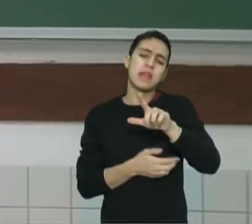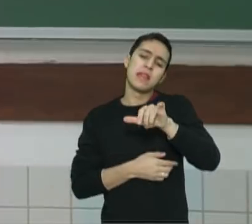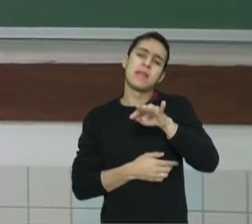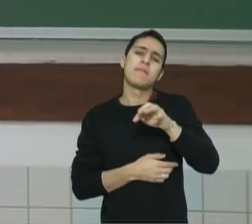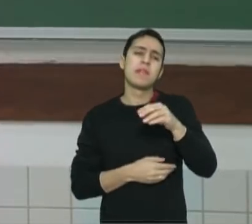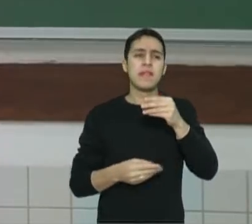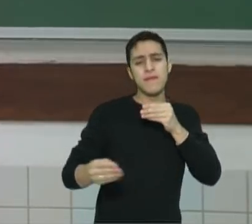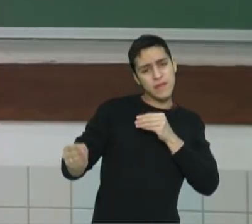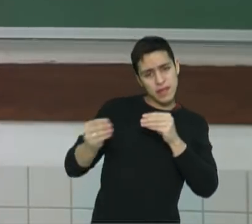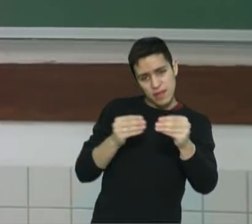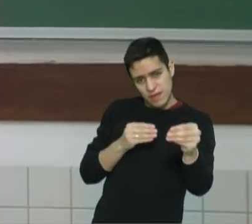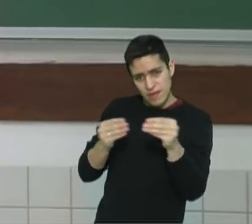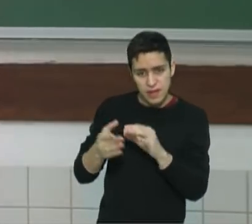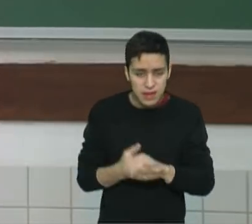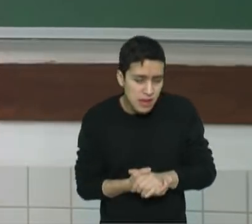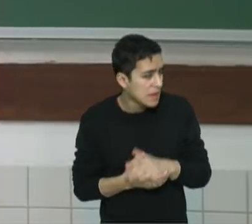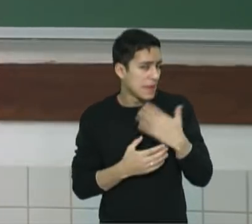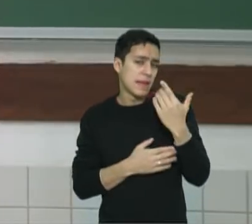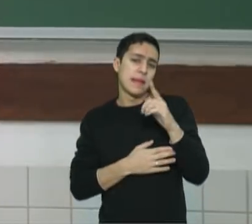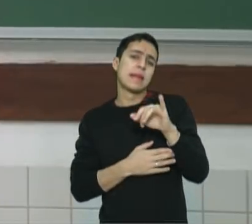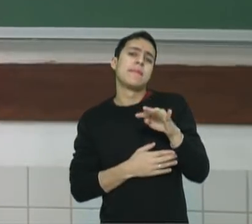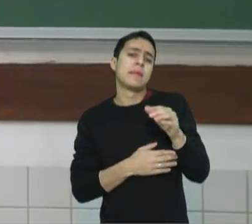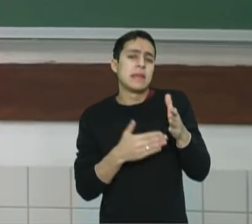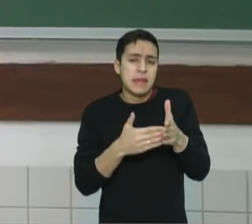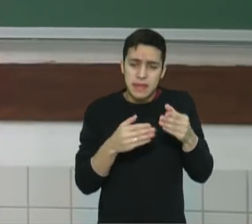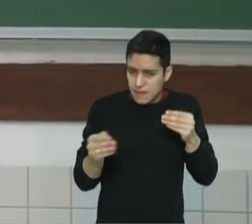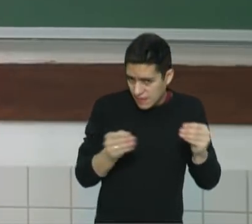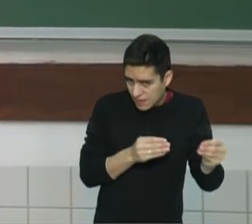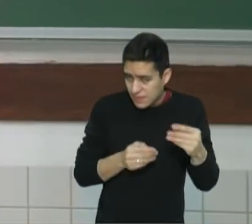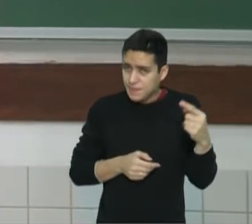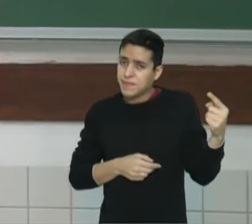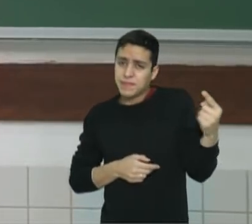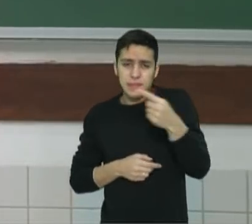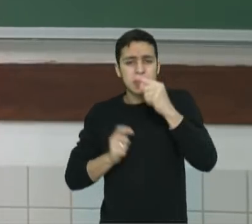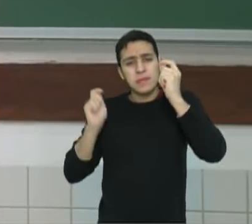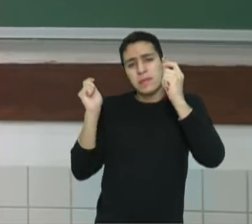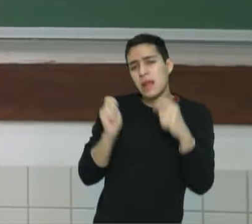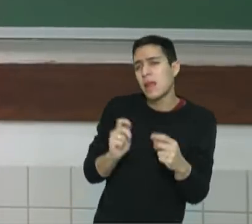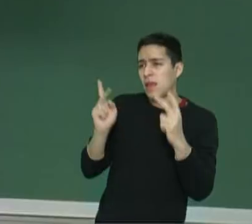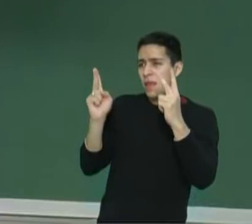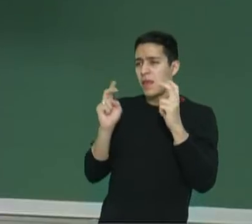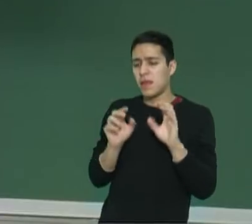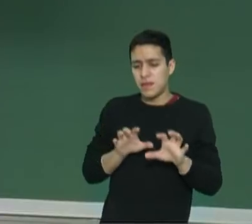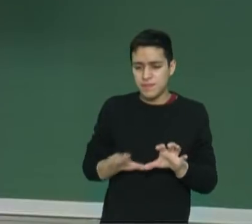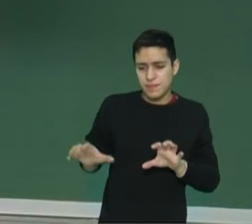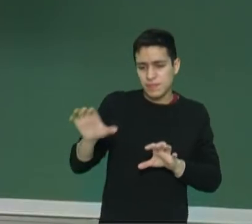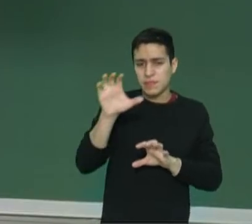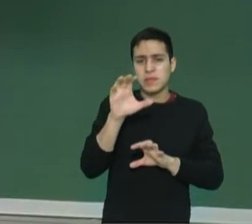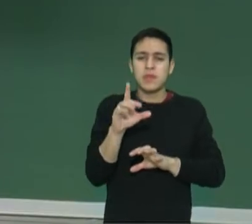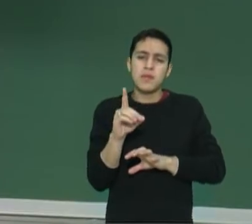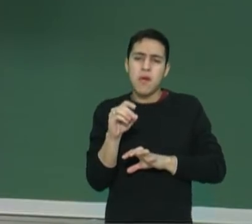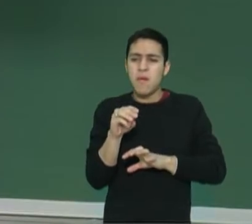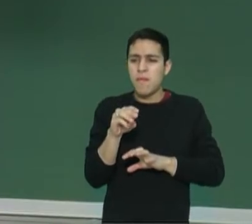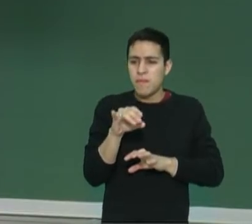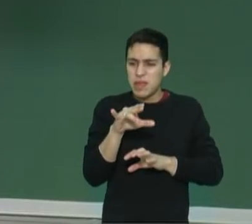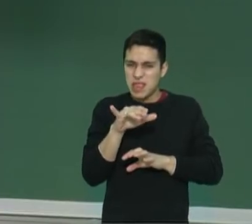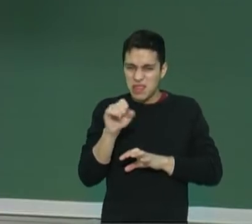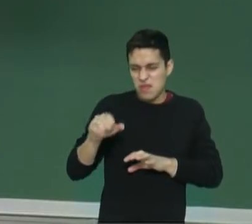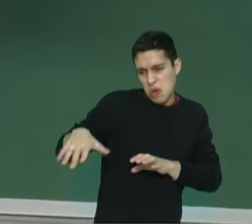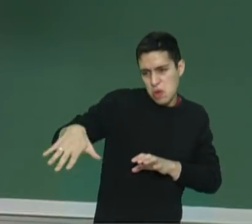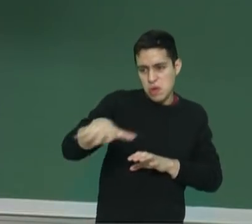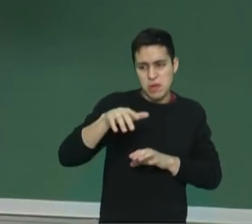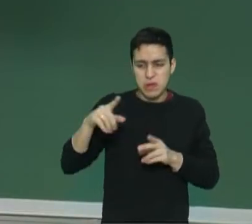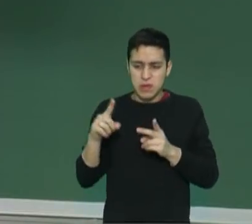flexível. Então, dentro dessa flexibilidade, é exatamente observando essa questão de domínios, de